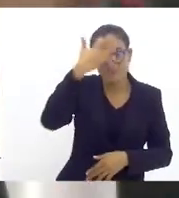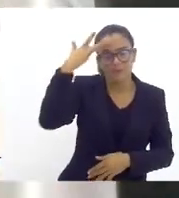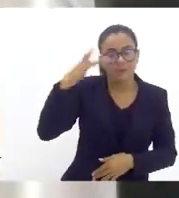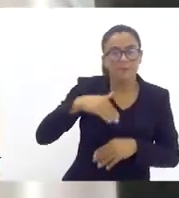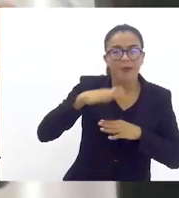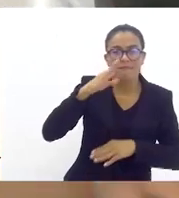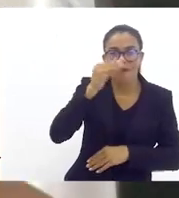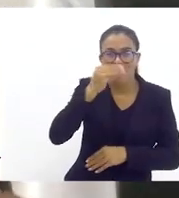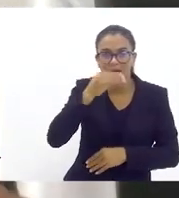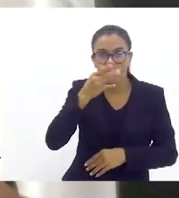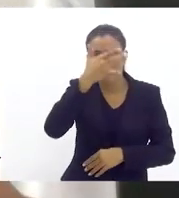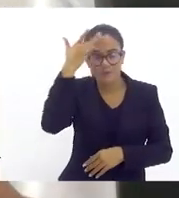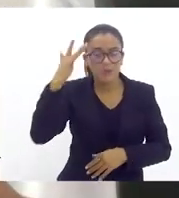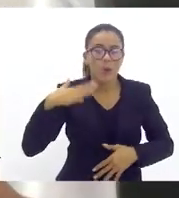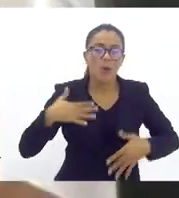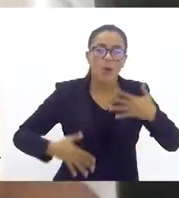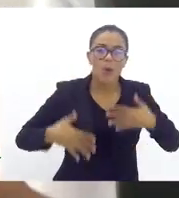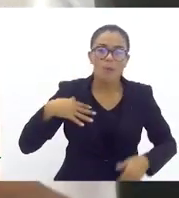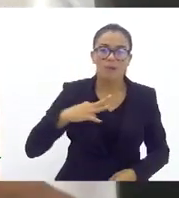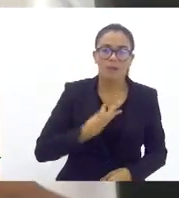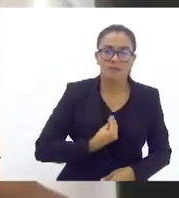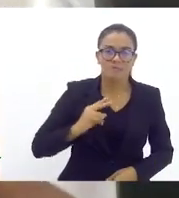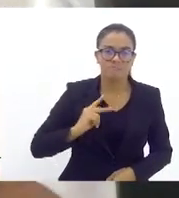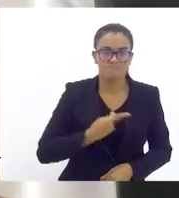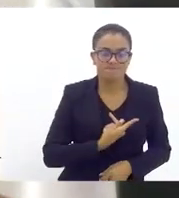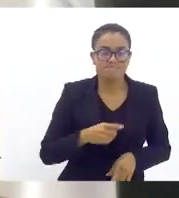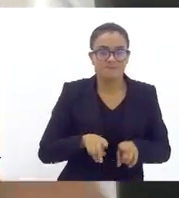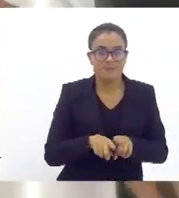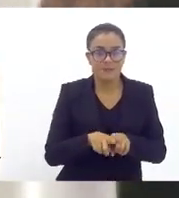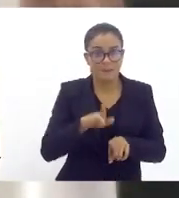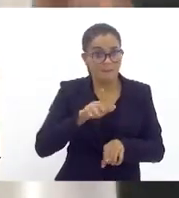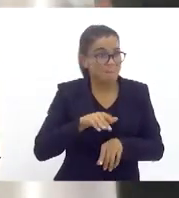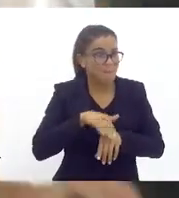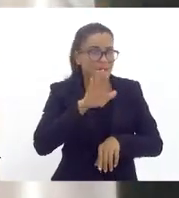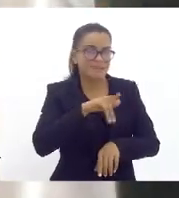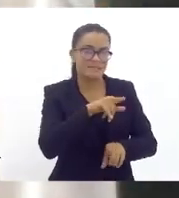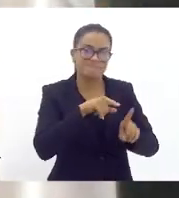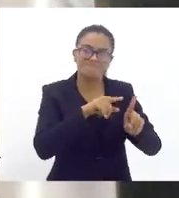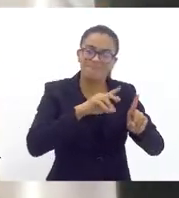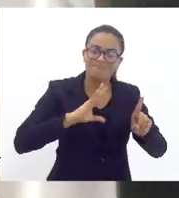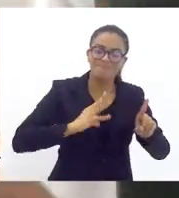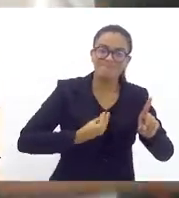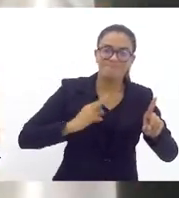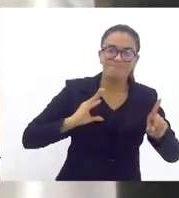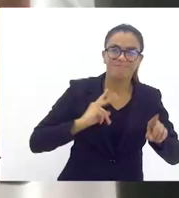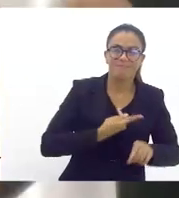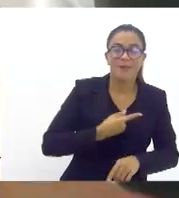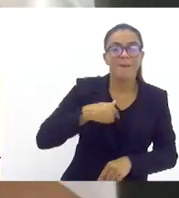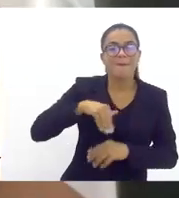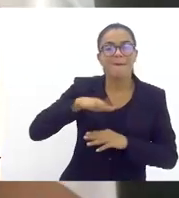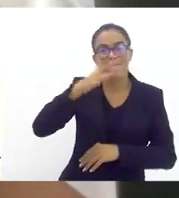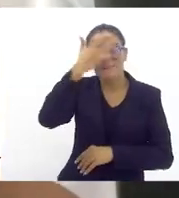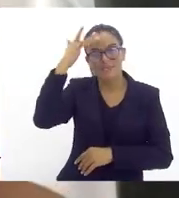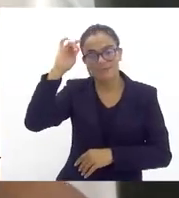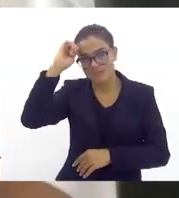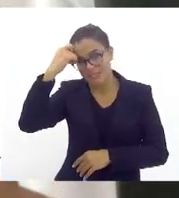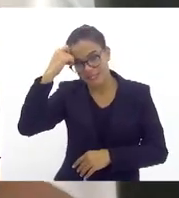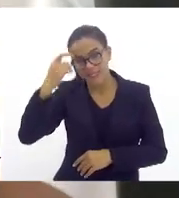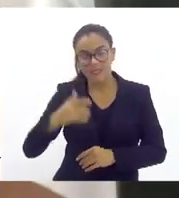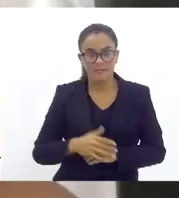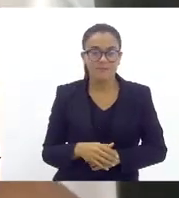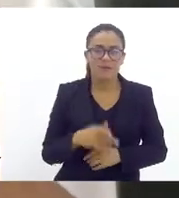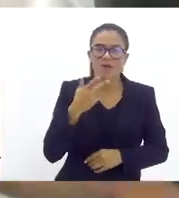vulneráveis, corpos de pessoas transexuais, travestis, sobretudo quando são pessoas negras, população LGBTQIA+. Então, não há como falar